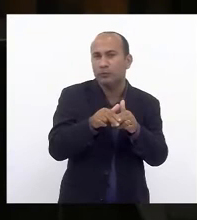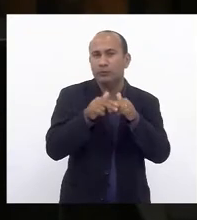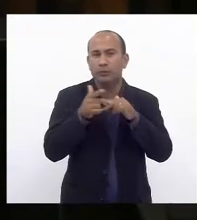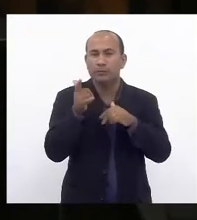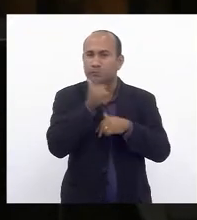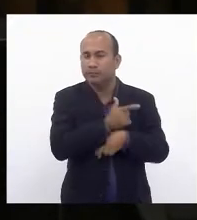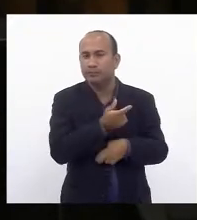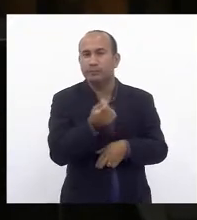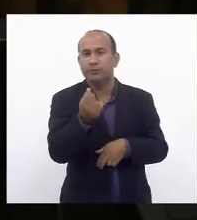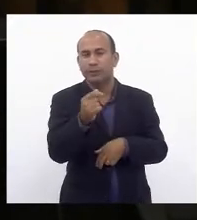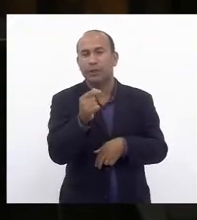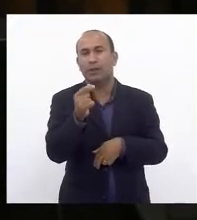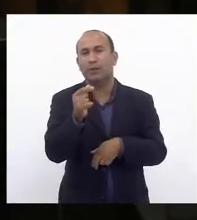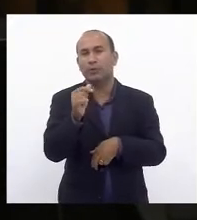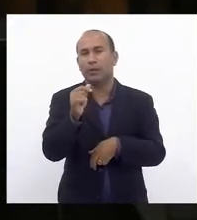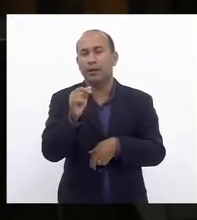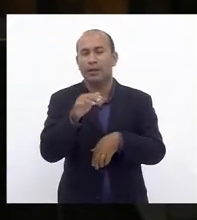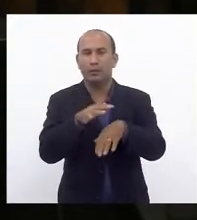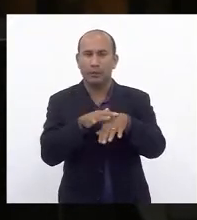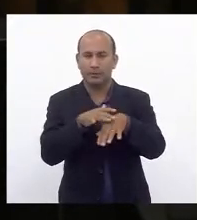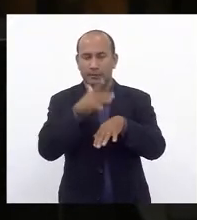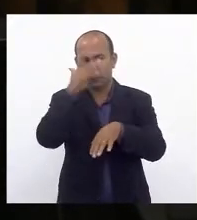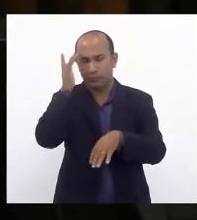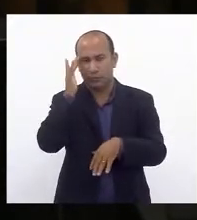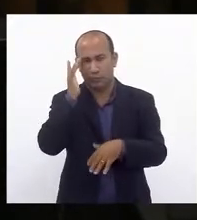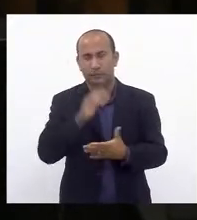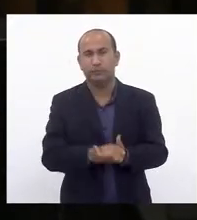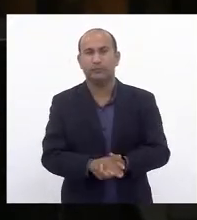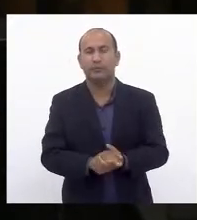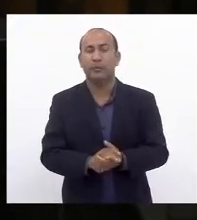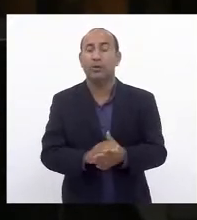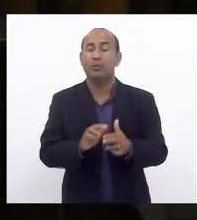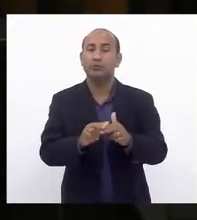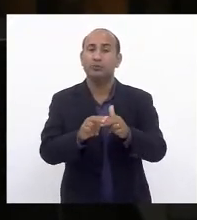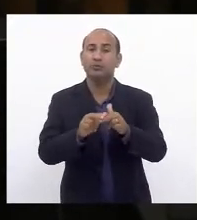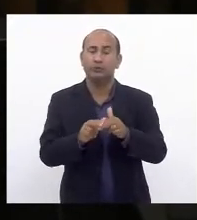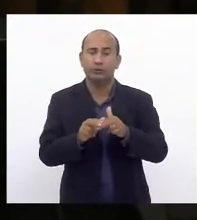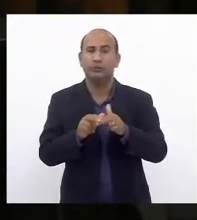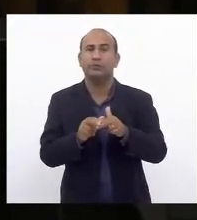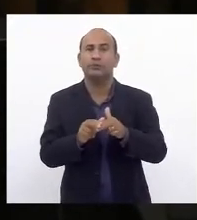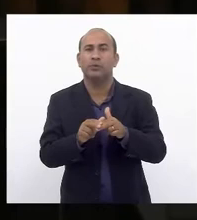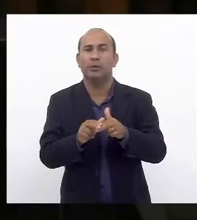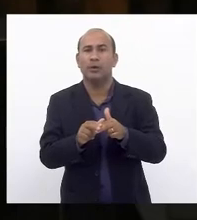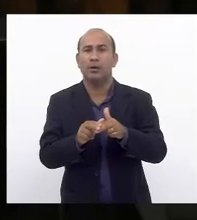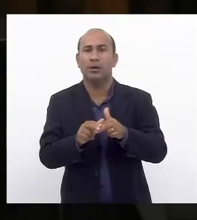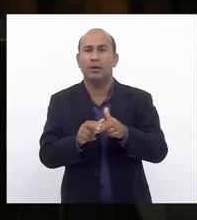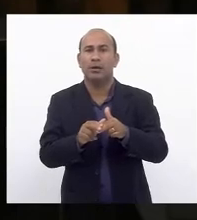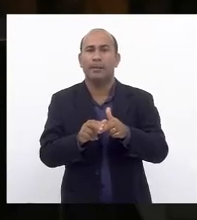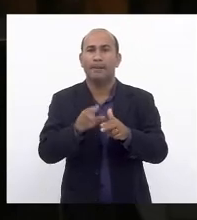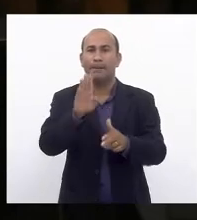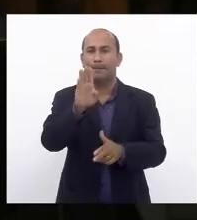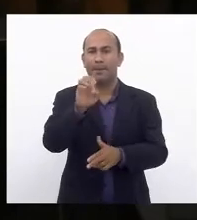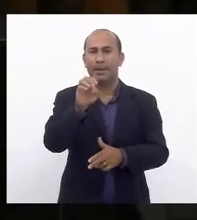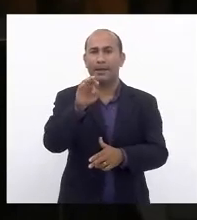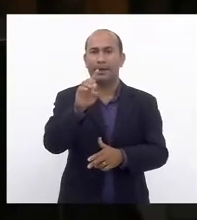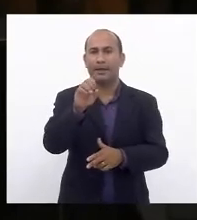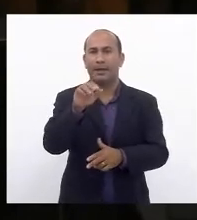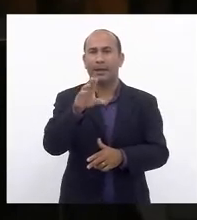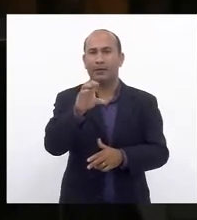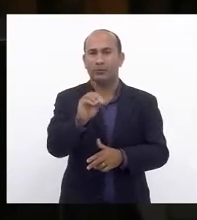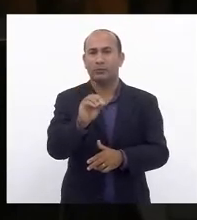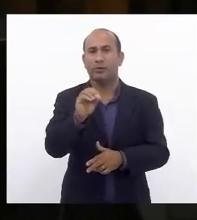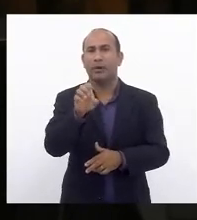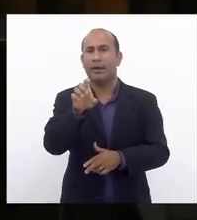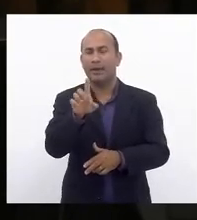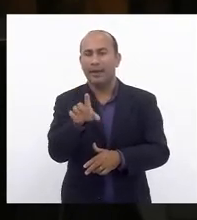em cima da doença alheia. Então, a proposta do subtenente Bernardo